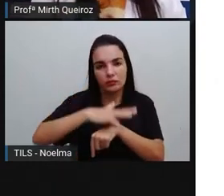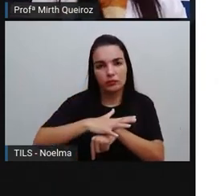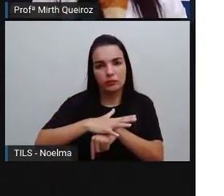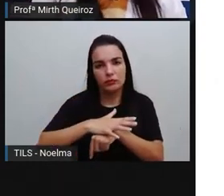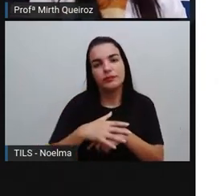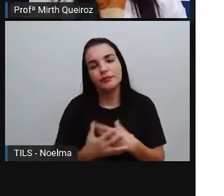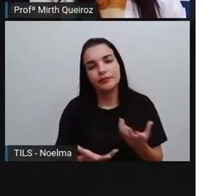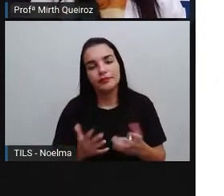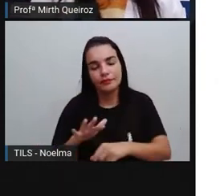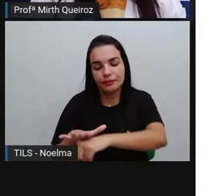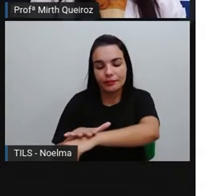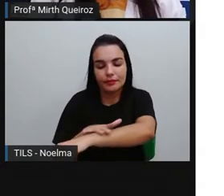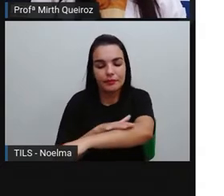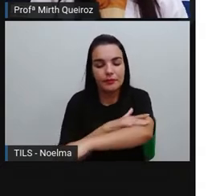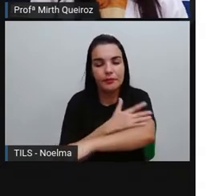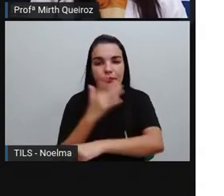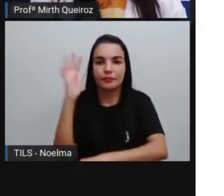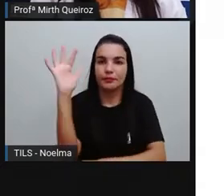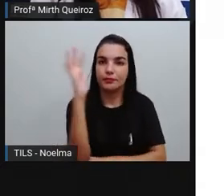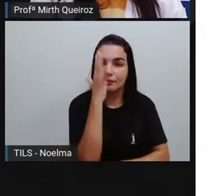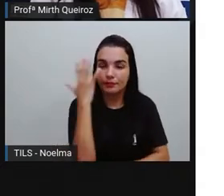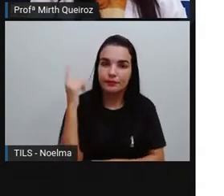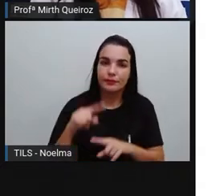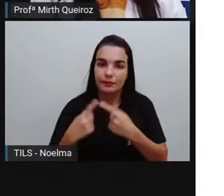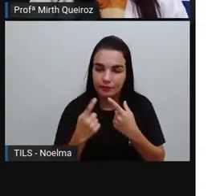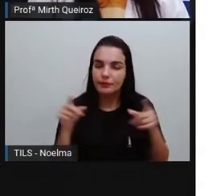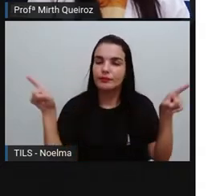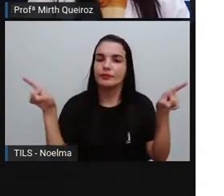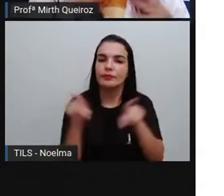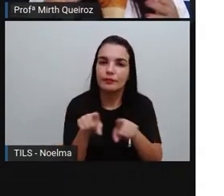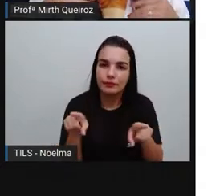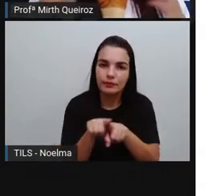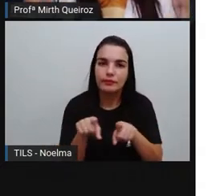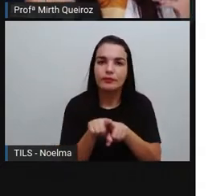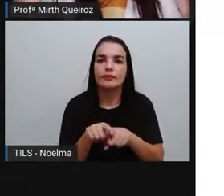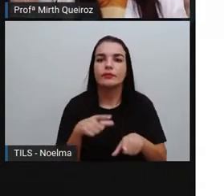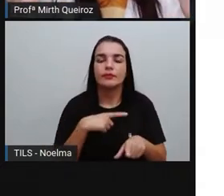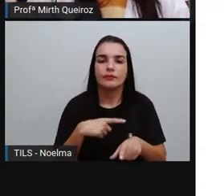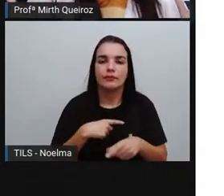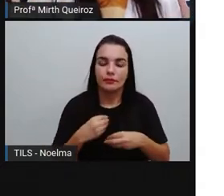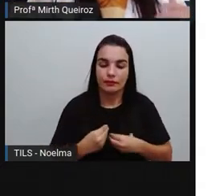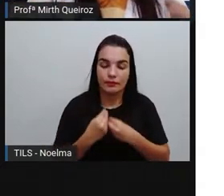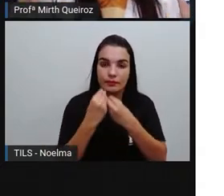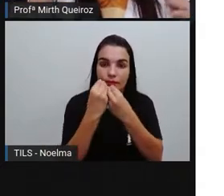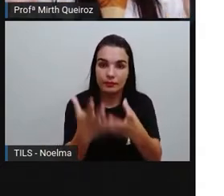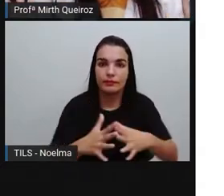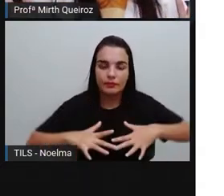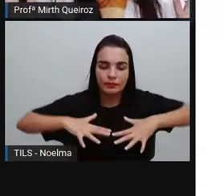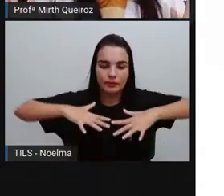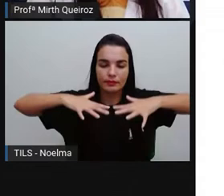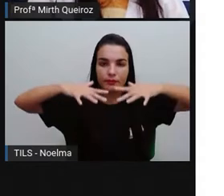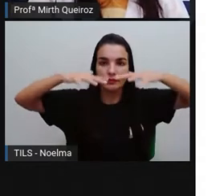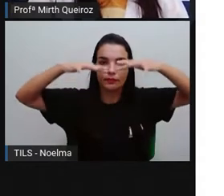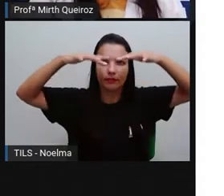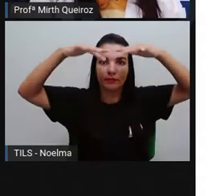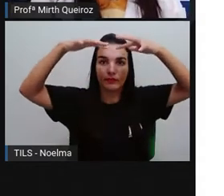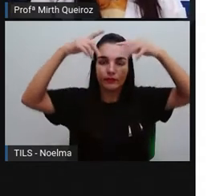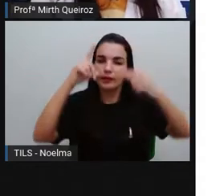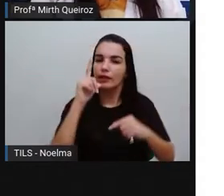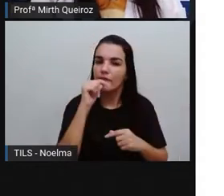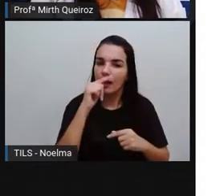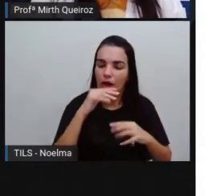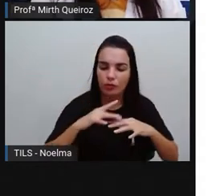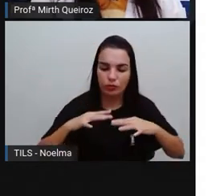Então, a partir disso aí, vocês já vão observar que as plantas, elas jogam, né, para o ambiente, eliminam aí, para